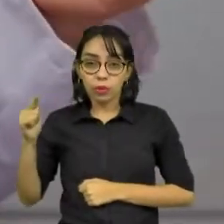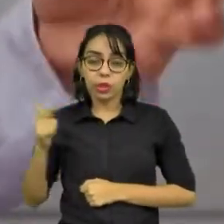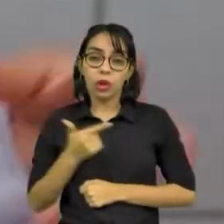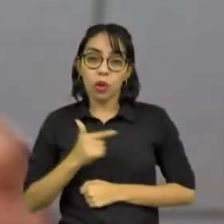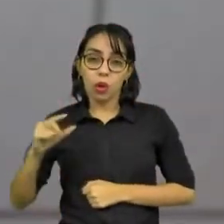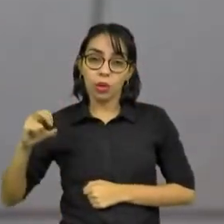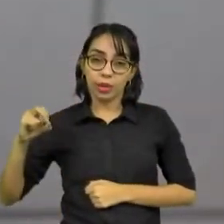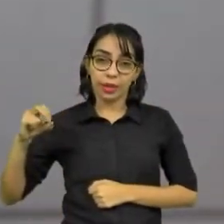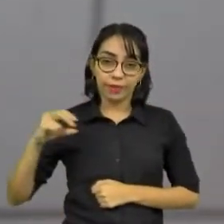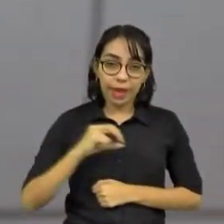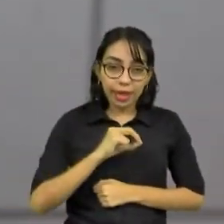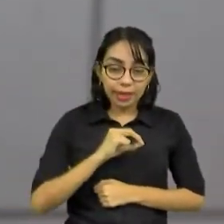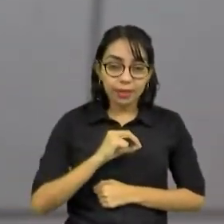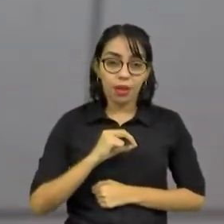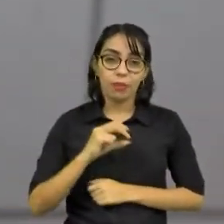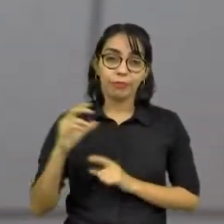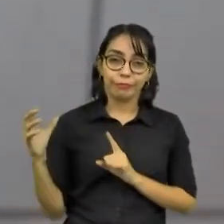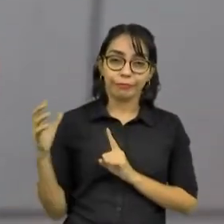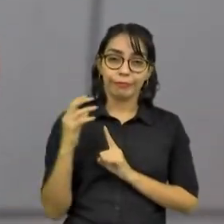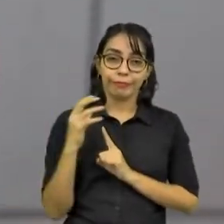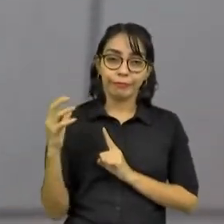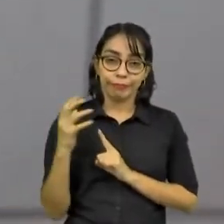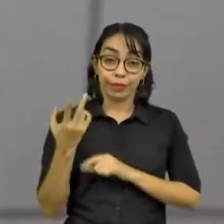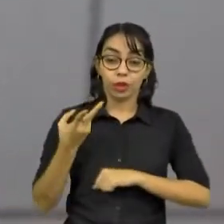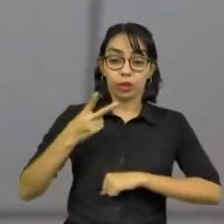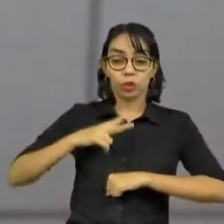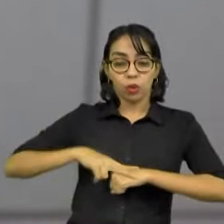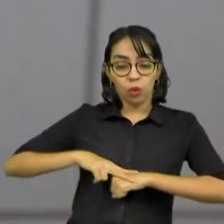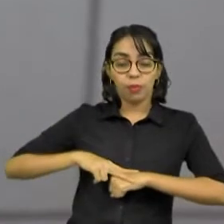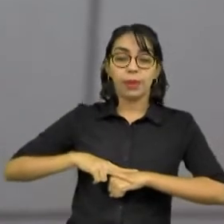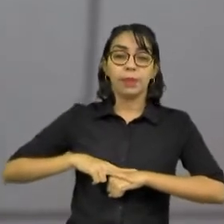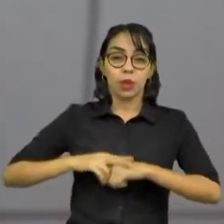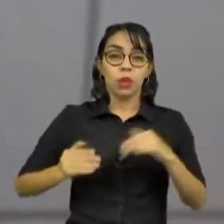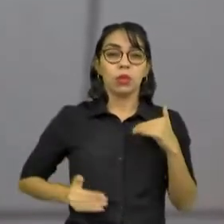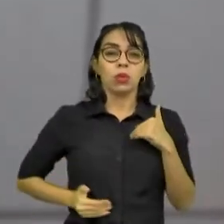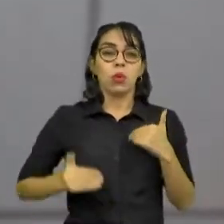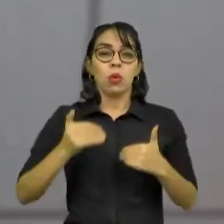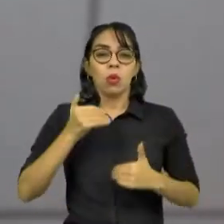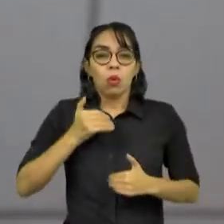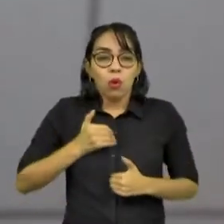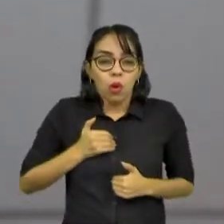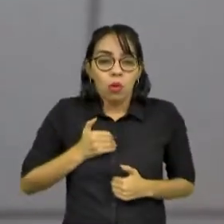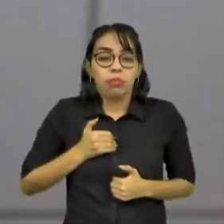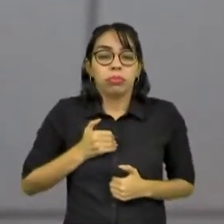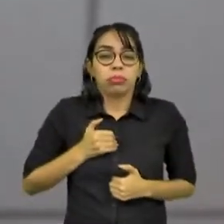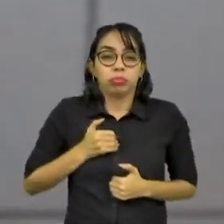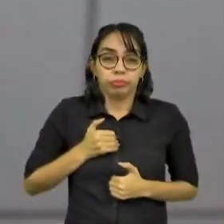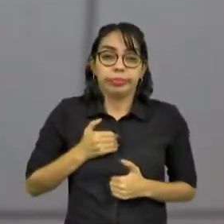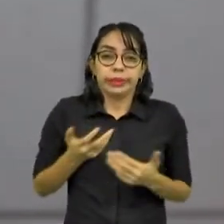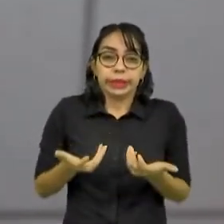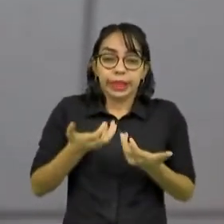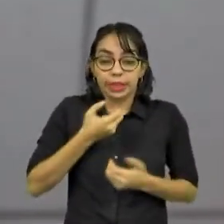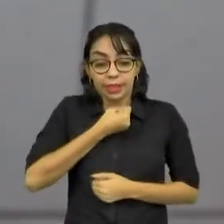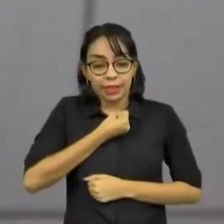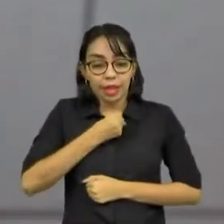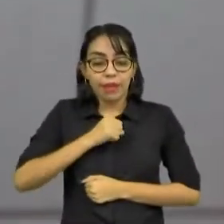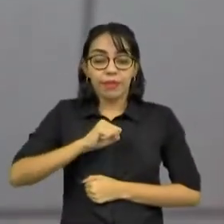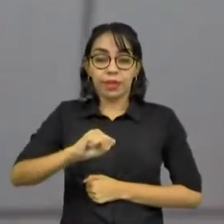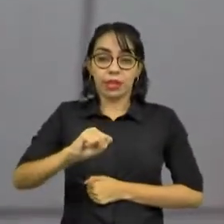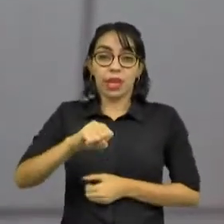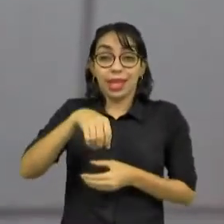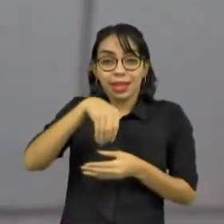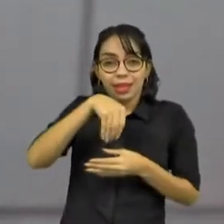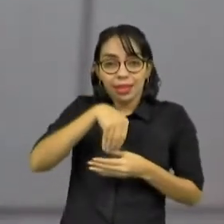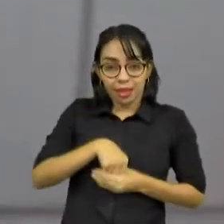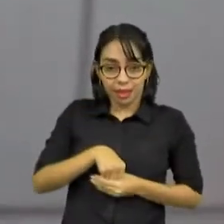adenovírus, desencadeou uma resposta imunológica, né, uma reação do sistema de defesa dessa criança que